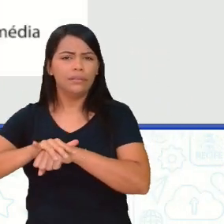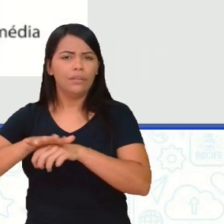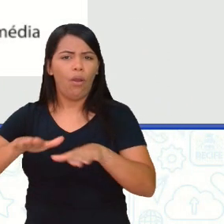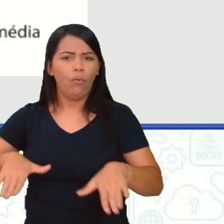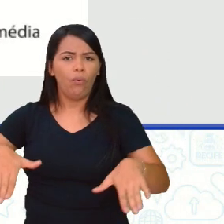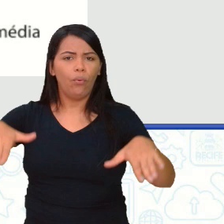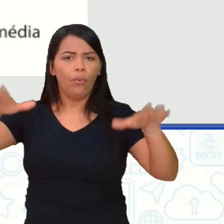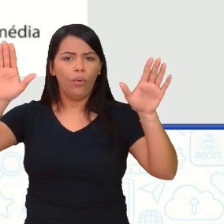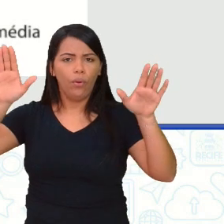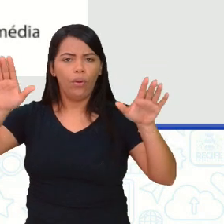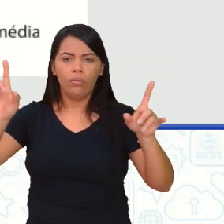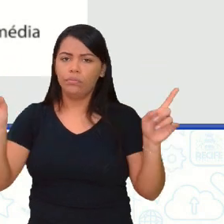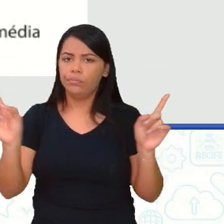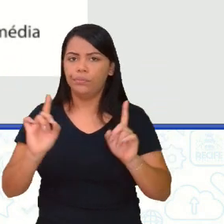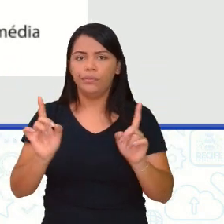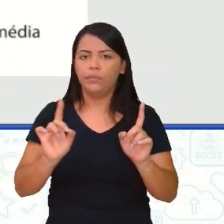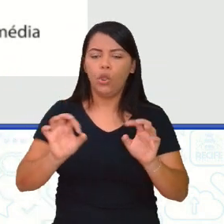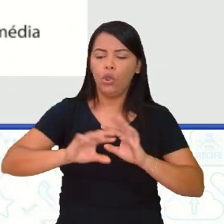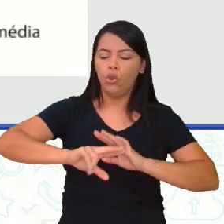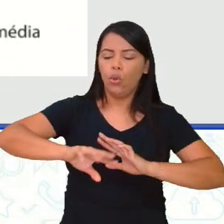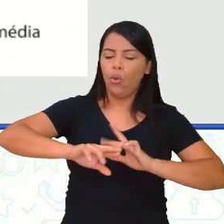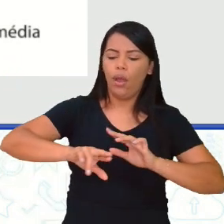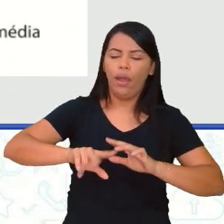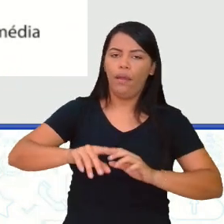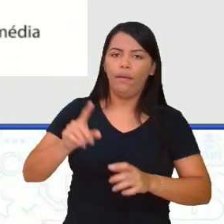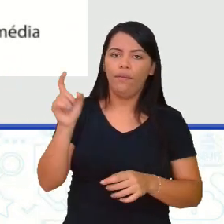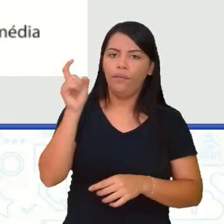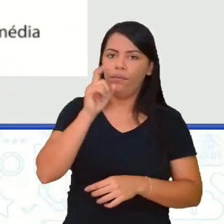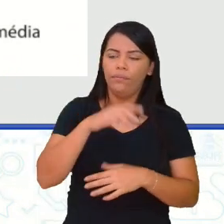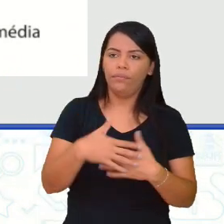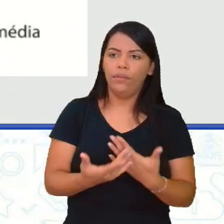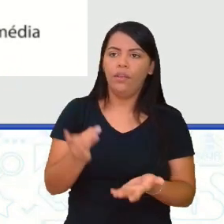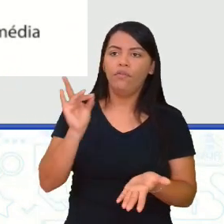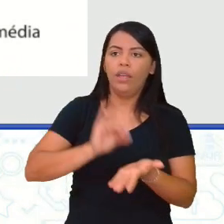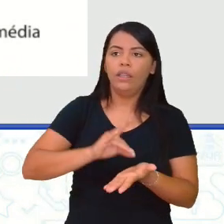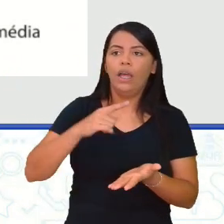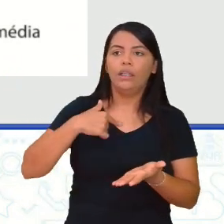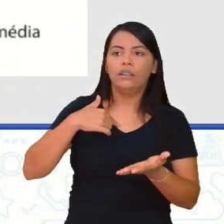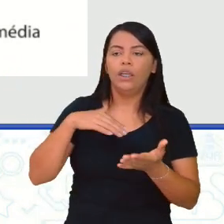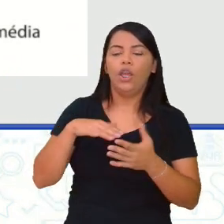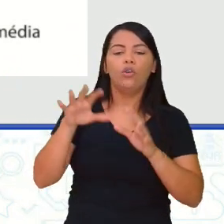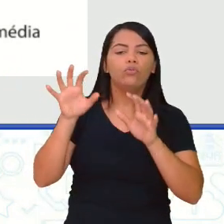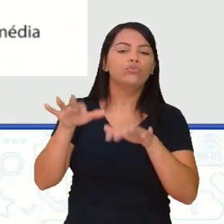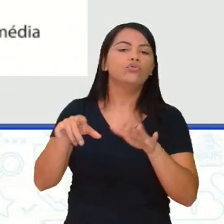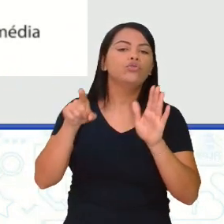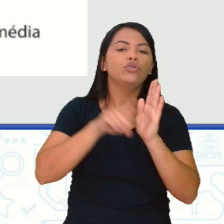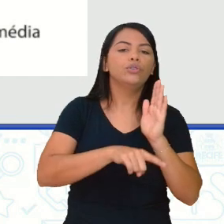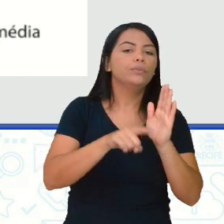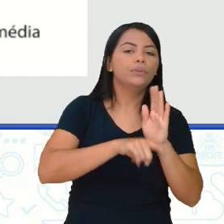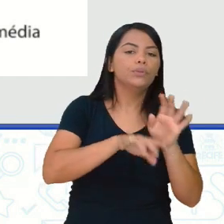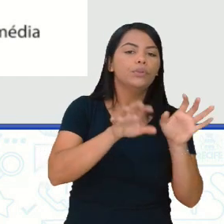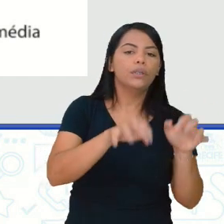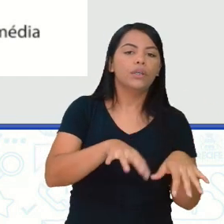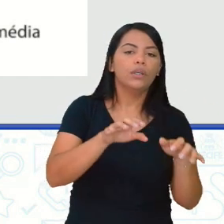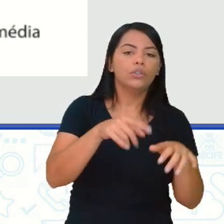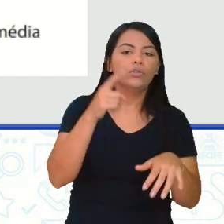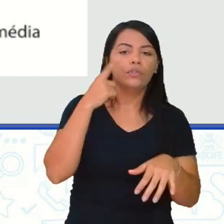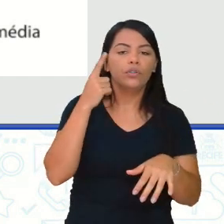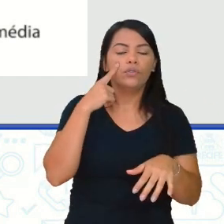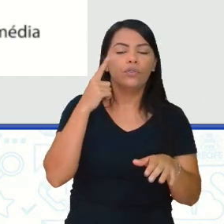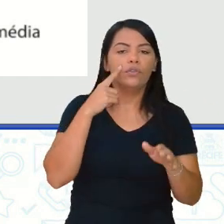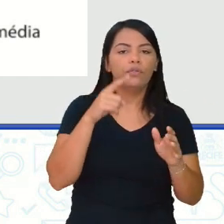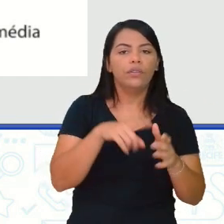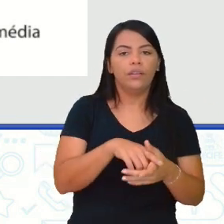de casos. Não é verdade. Eu diminuí a precipitação, ou se eu quiser olhar, vou olhar do menor.